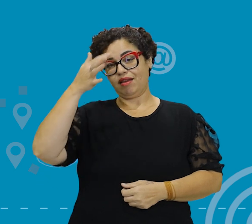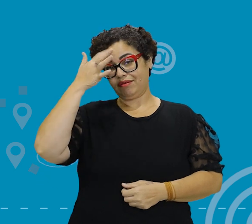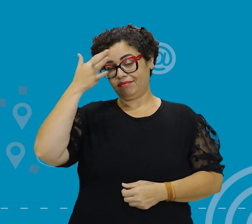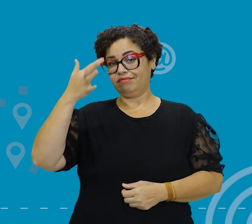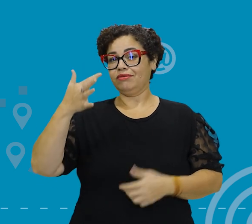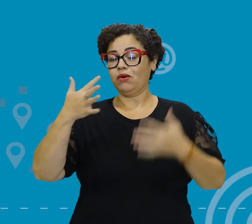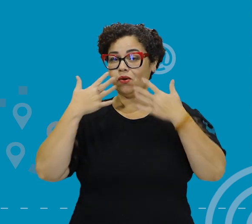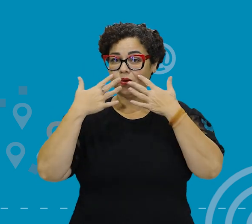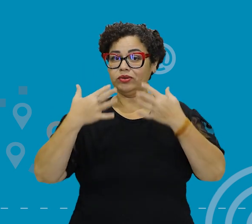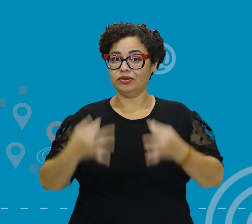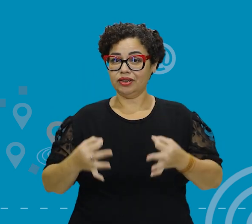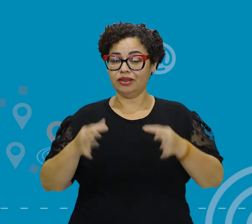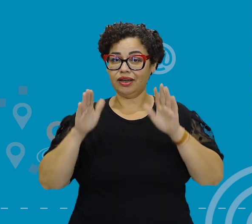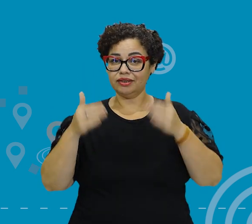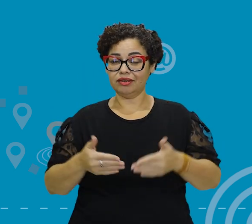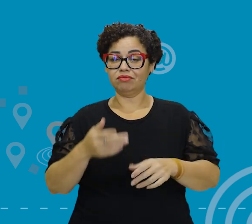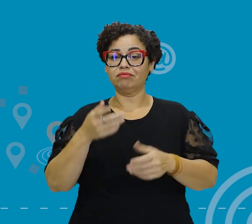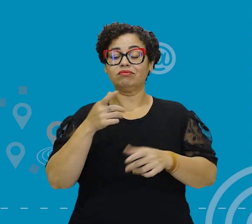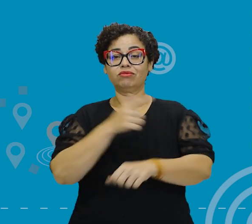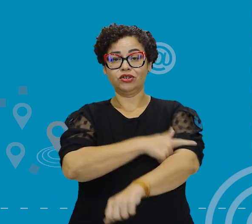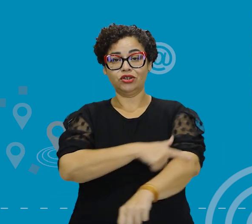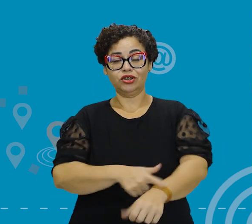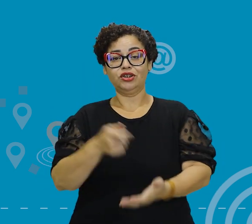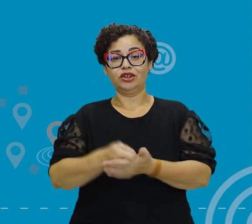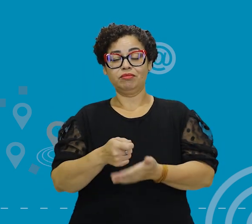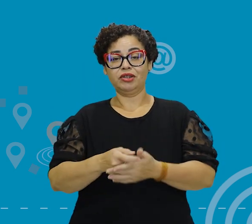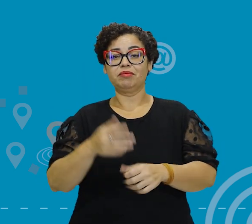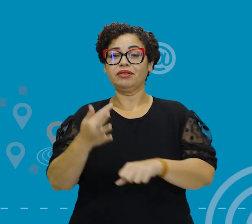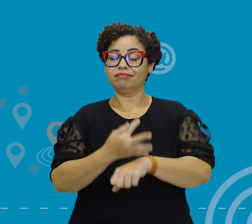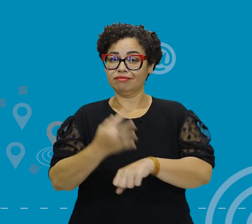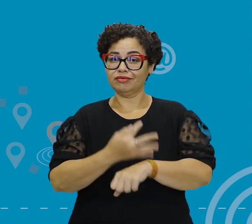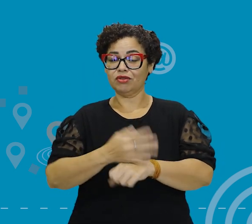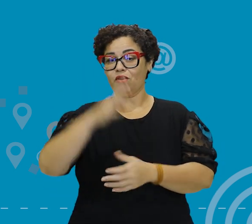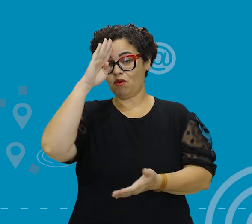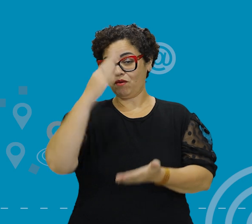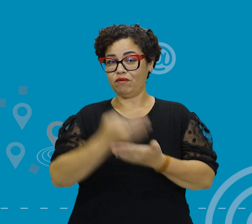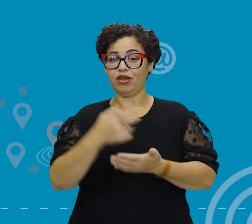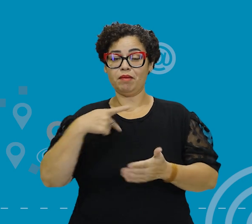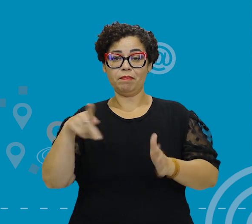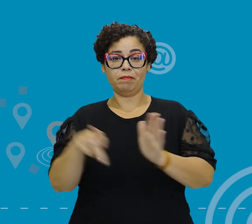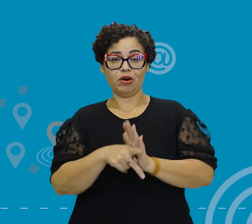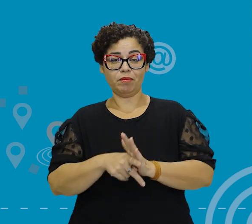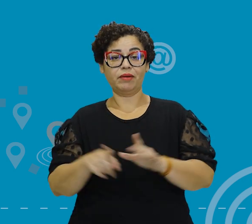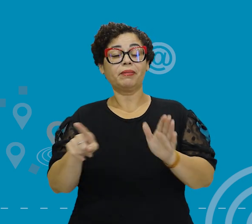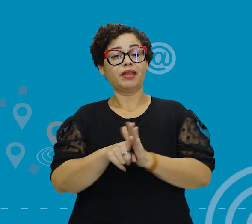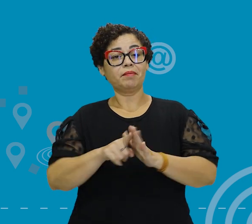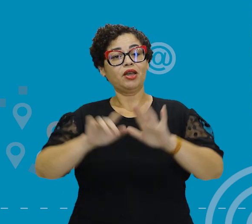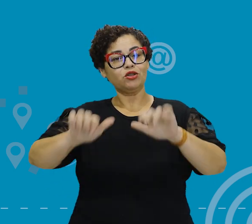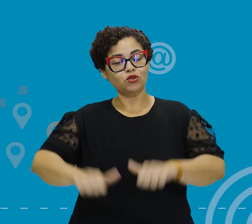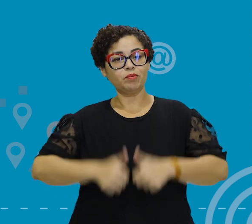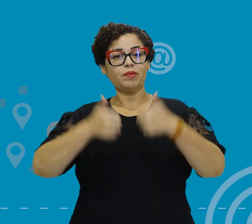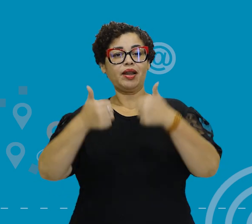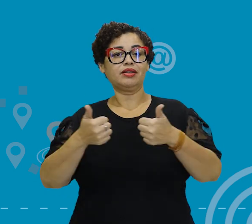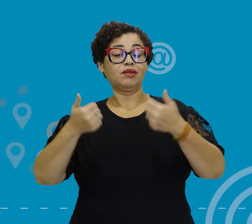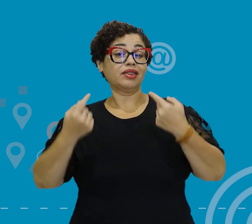concentração, disciplina, persistência e a autoconfiança. E também a superação